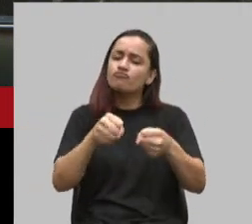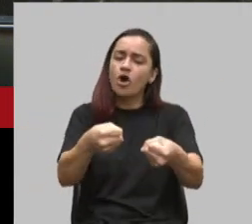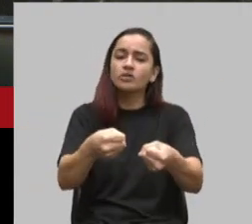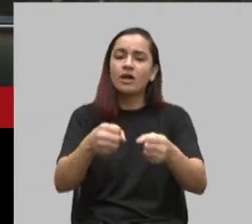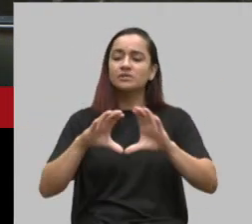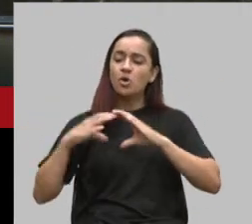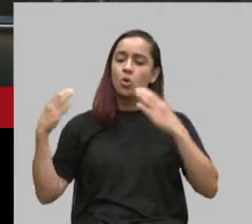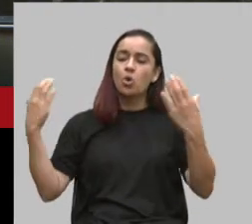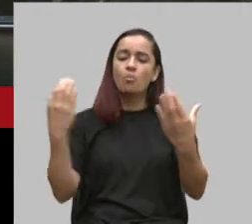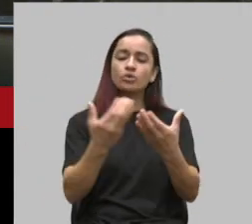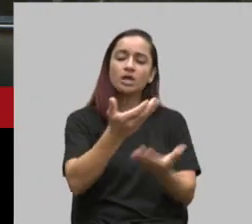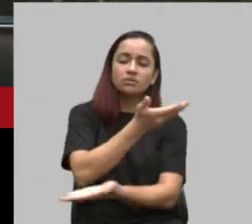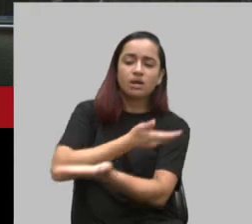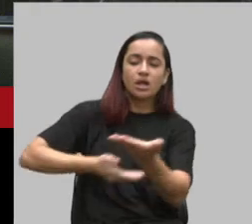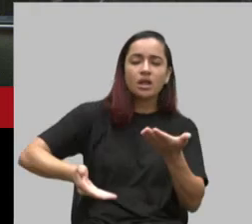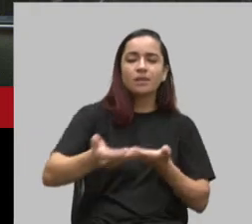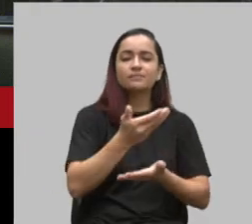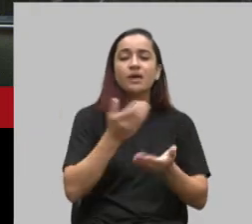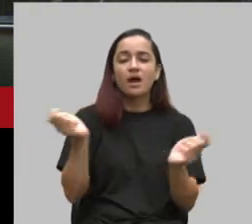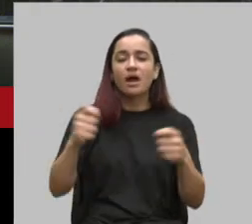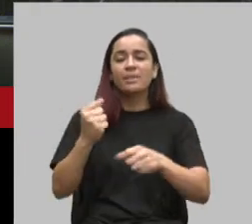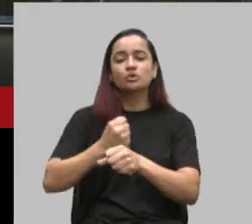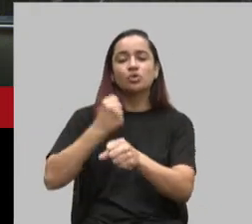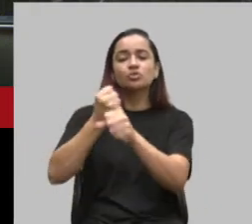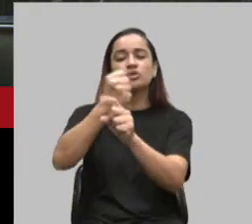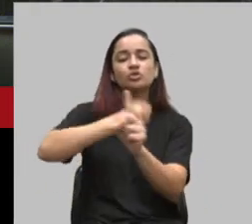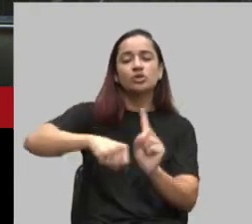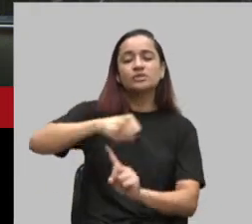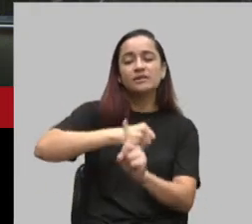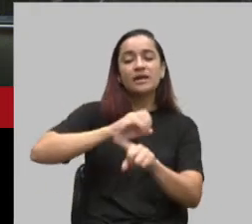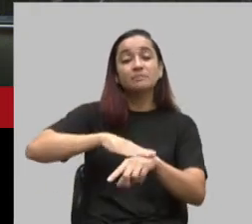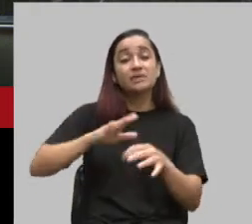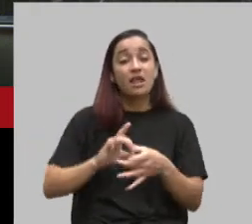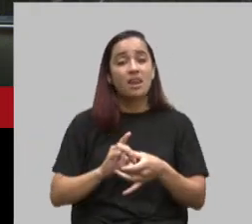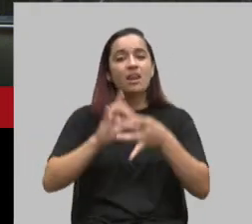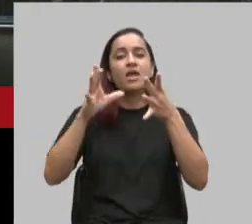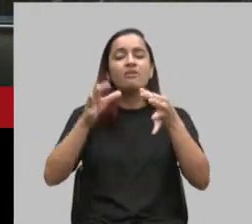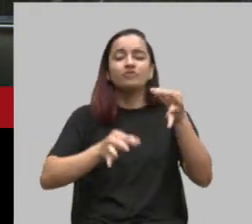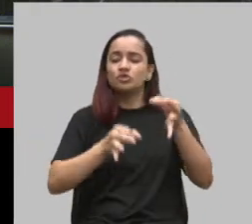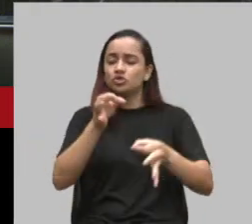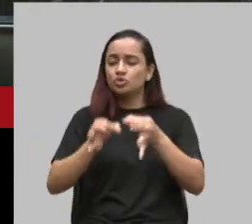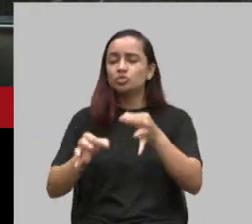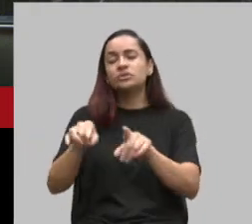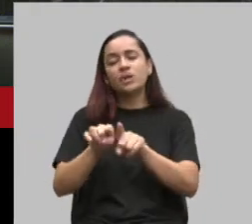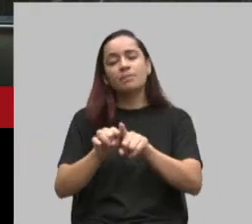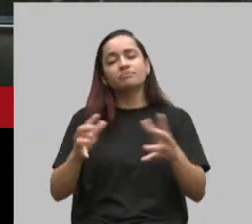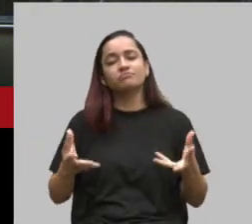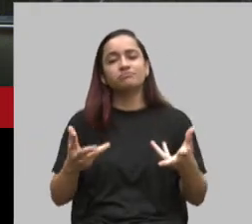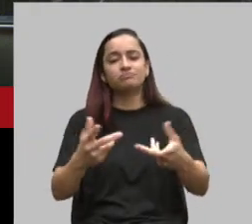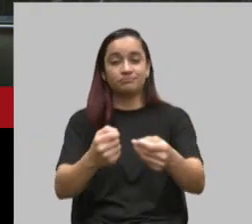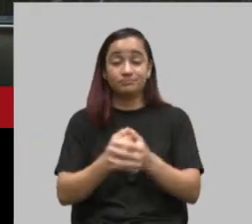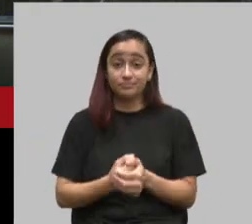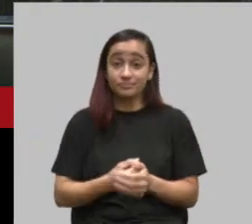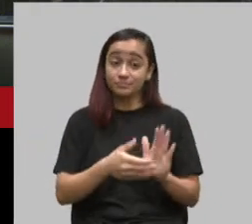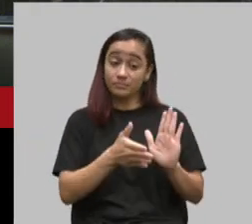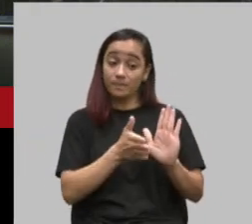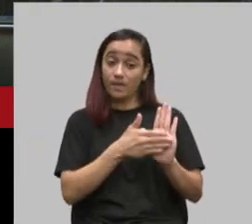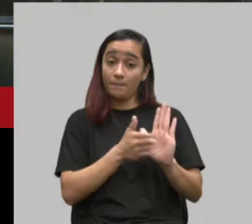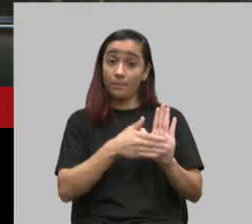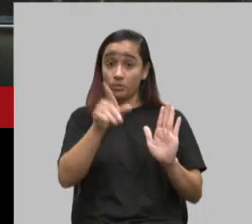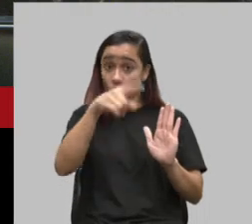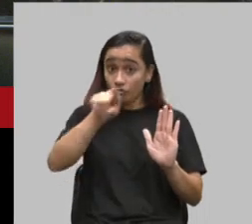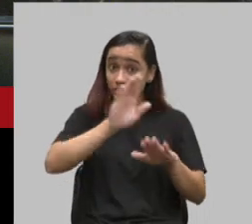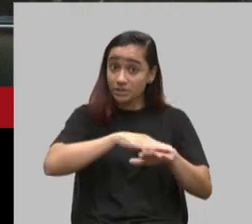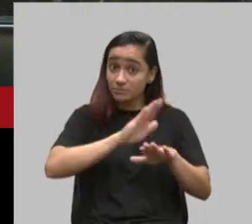e nos leva a construir uma sociedade mais livre mais justa e mais solidária e a as propostas que vocês formularam no